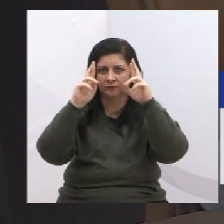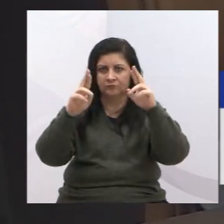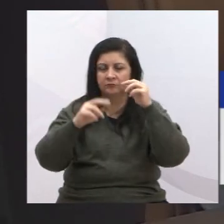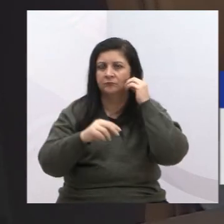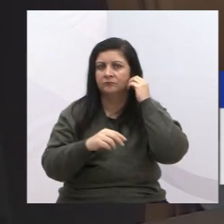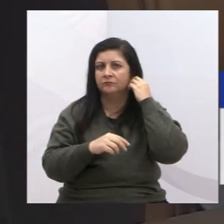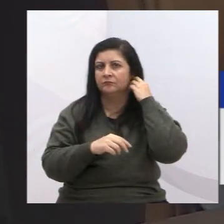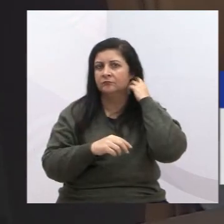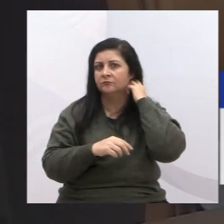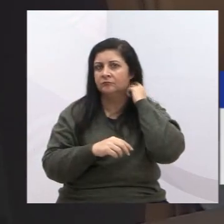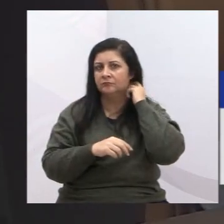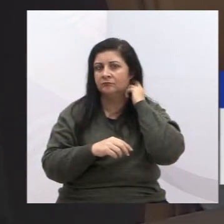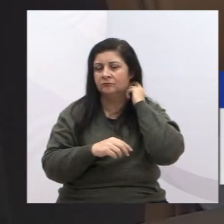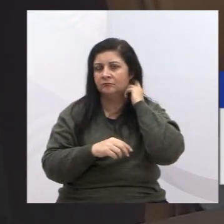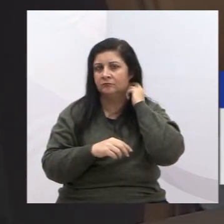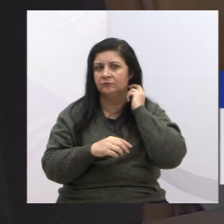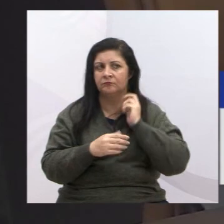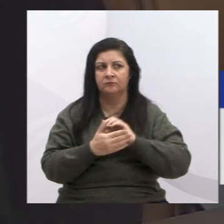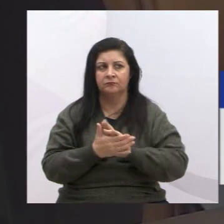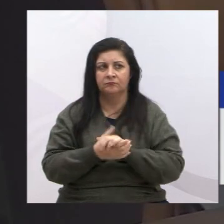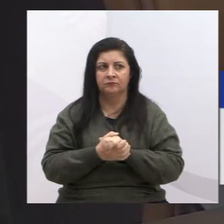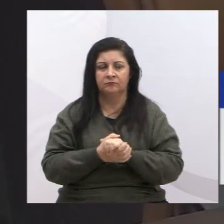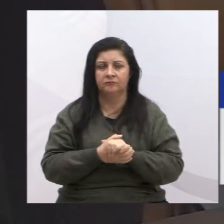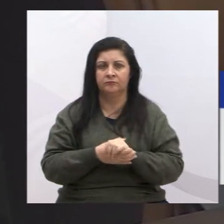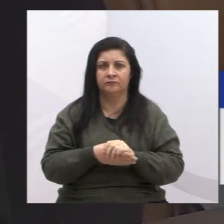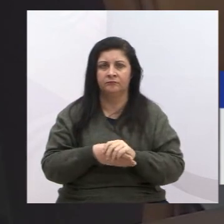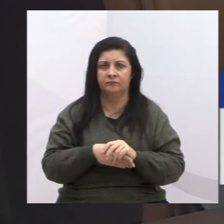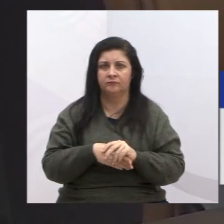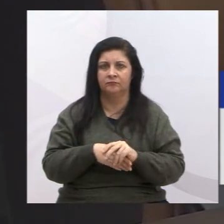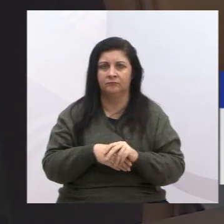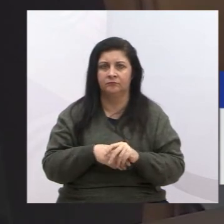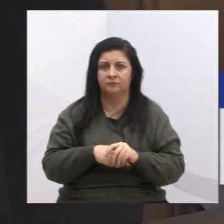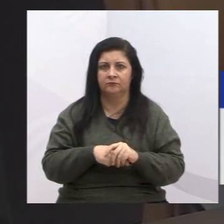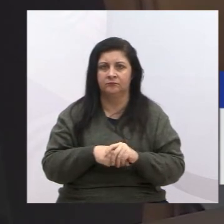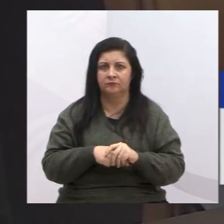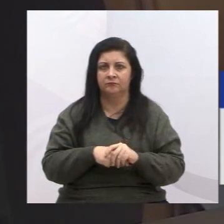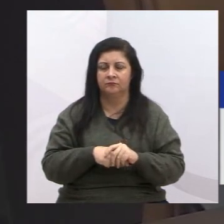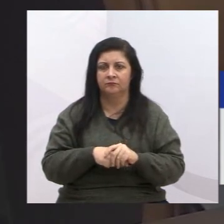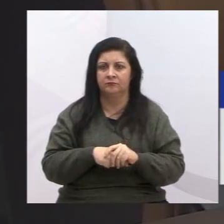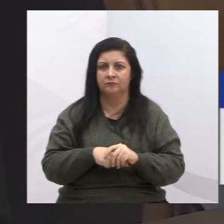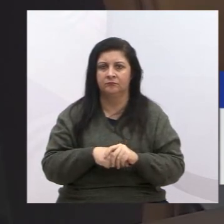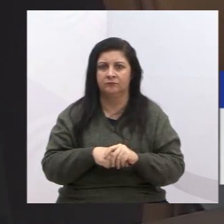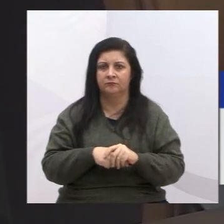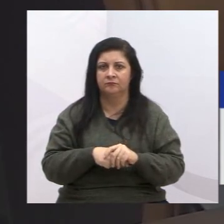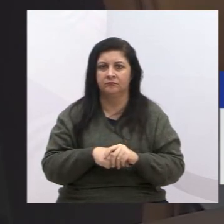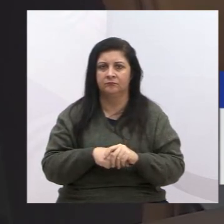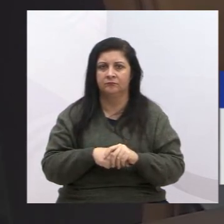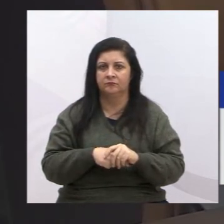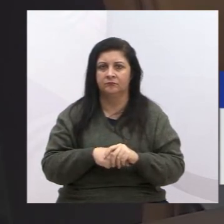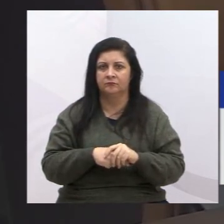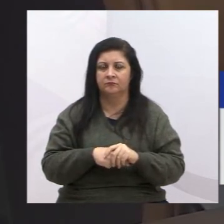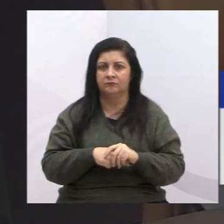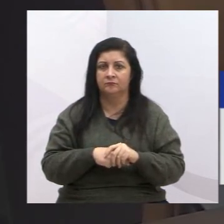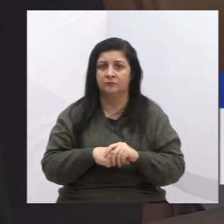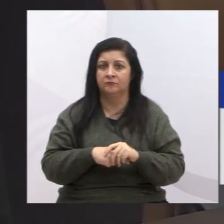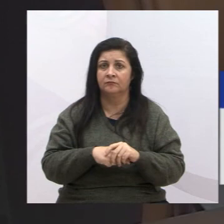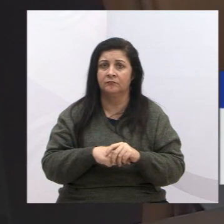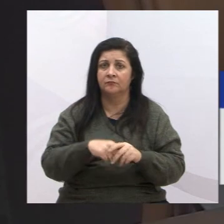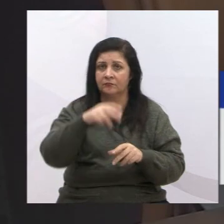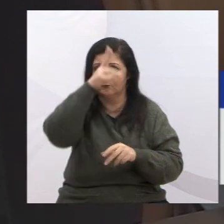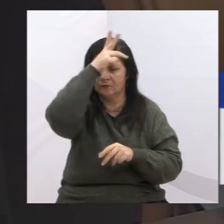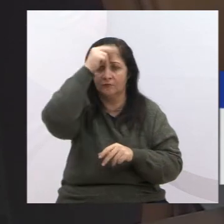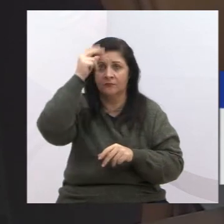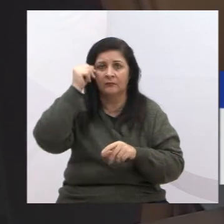filósofo alemão que chama Georg Lichtenberg, foi usada por nosso líder maior, Manuel Fernandes. Então o poder público também tem que fazer a parte